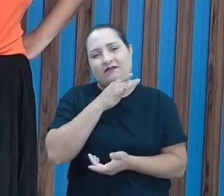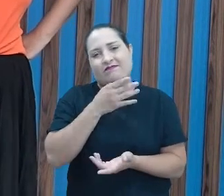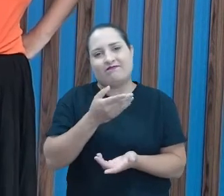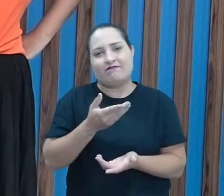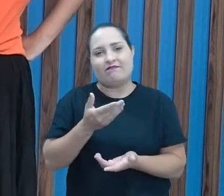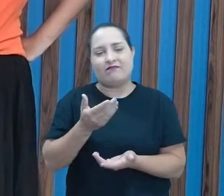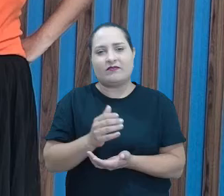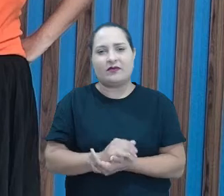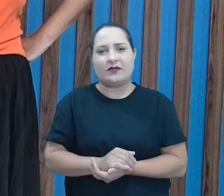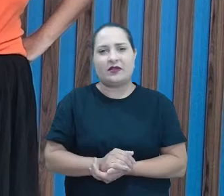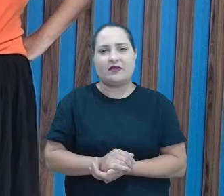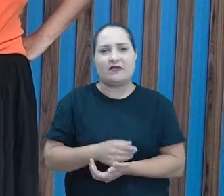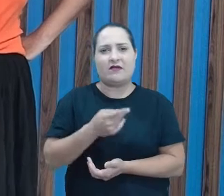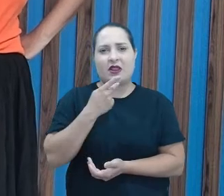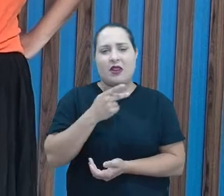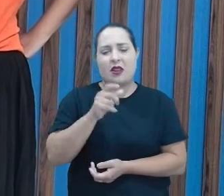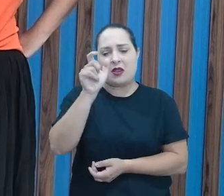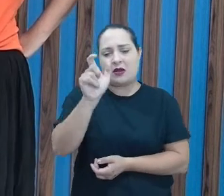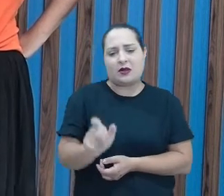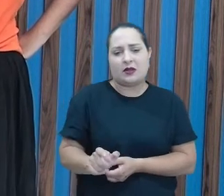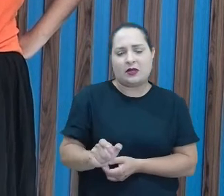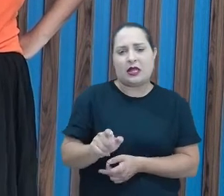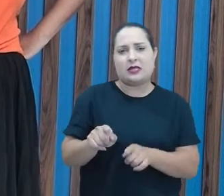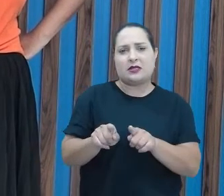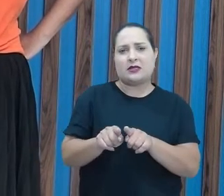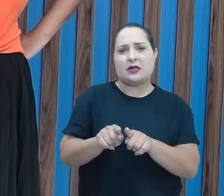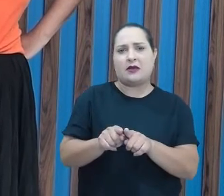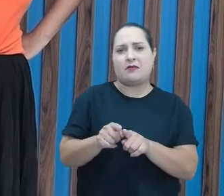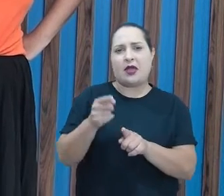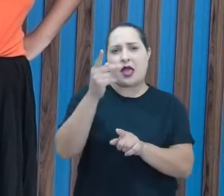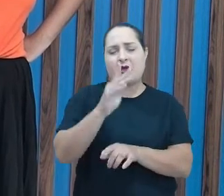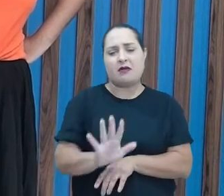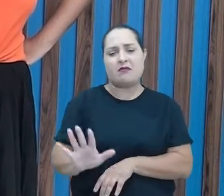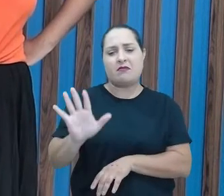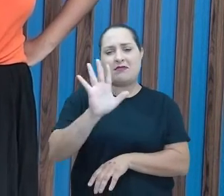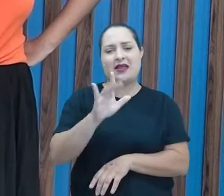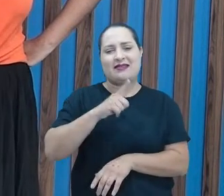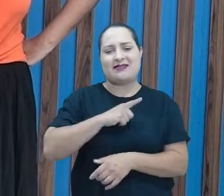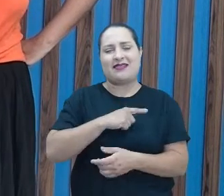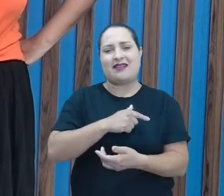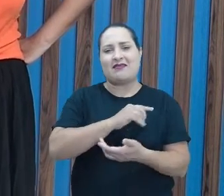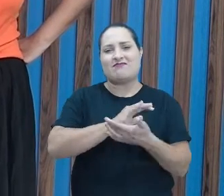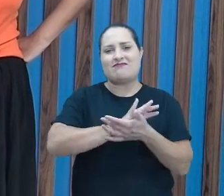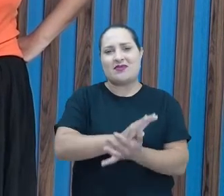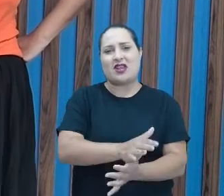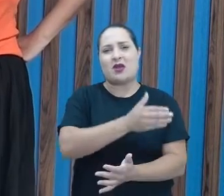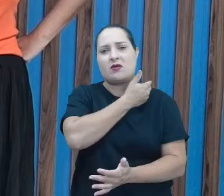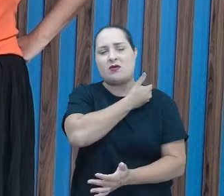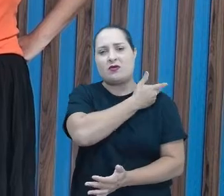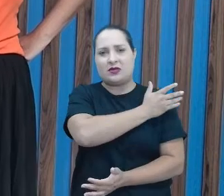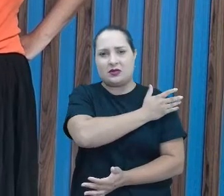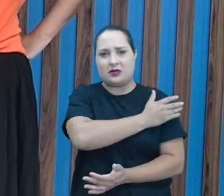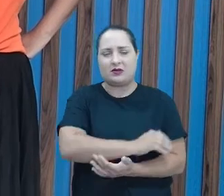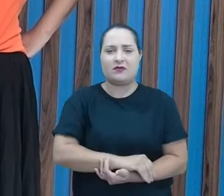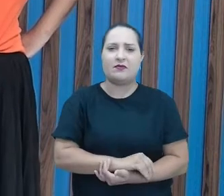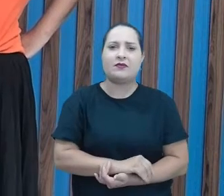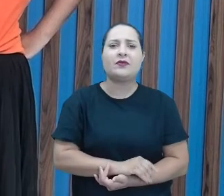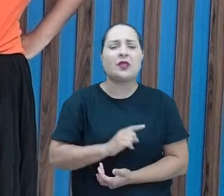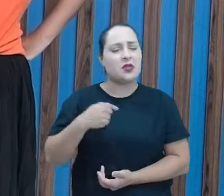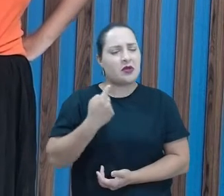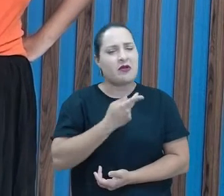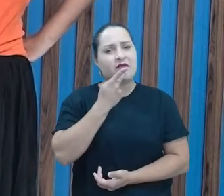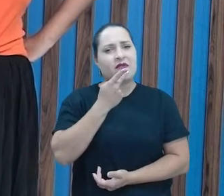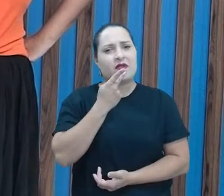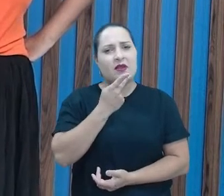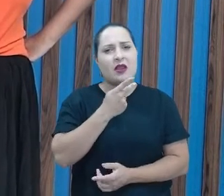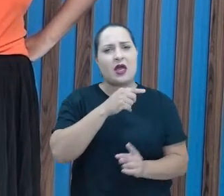ditando seus comportamentos e padronizando sua imagem de forma bem preconceituosa. E aí a gente pode começar falando